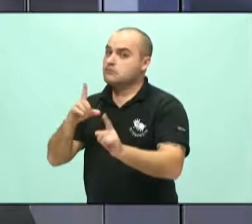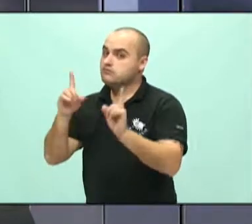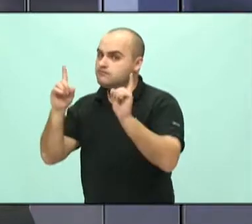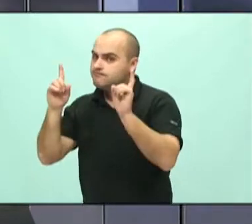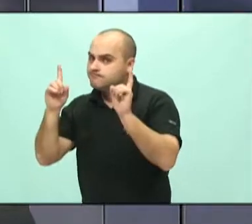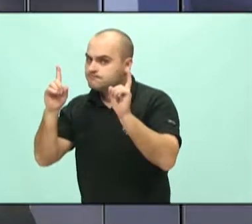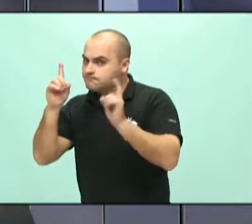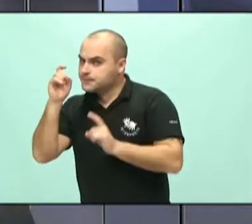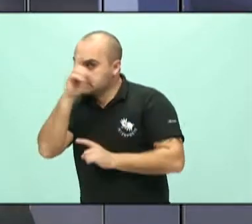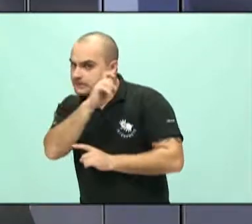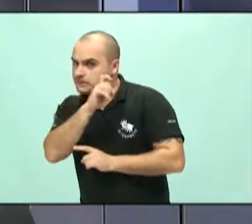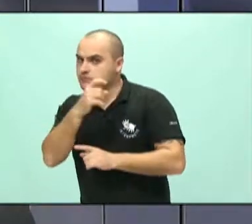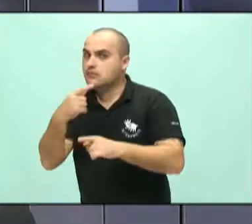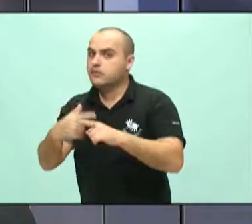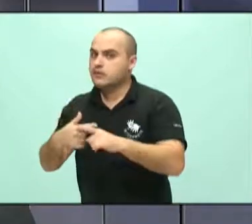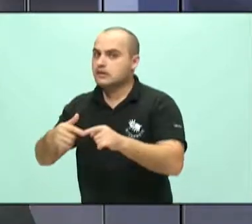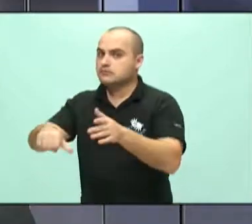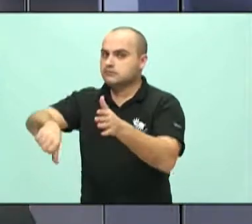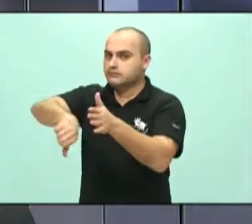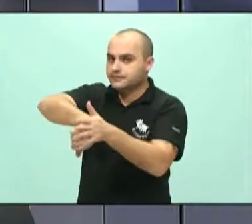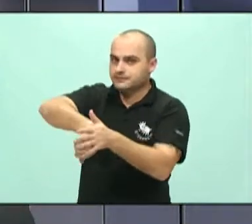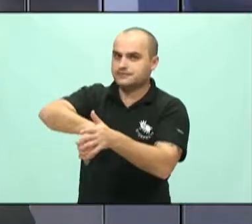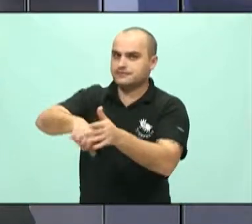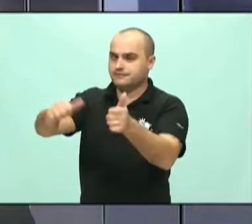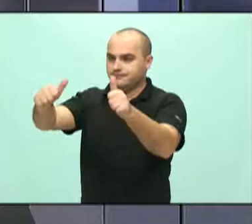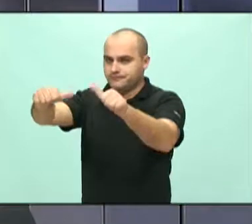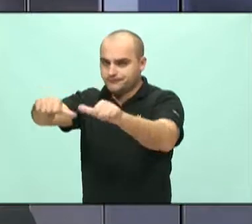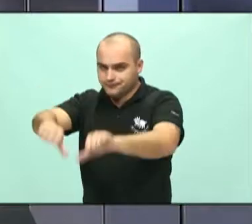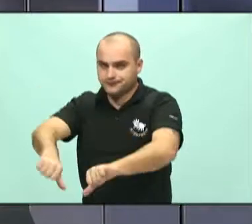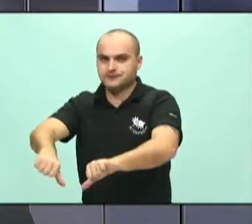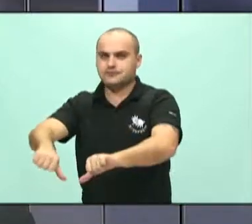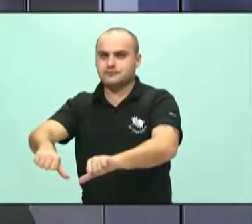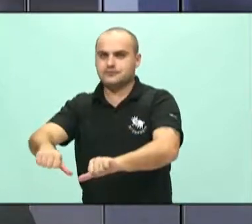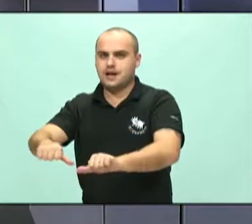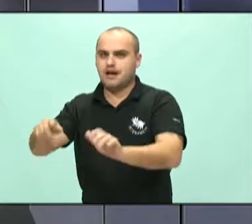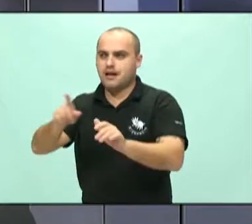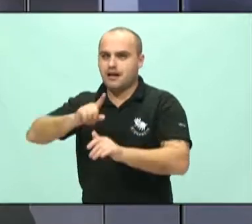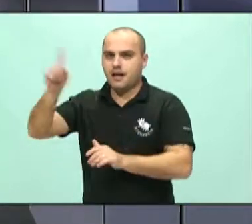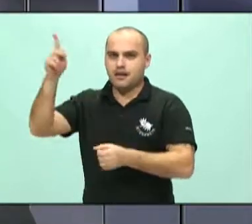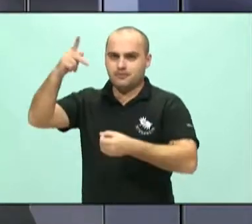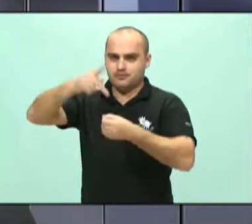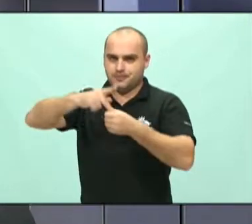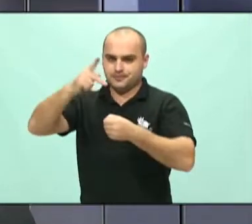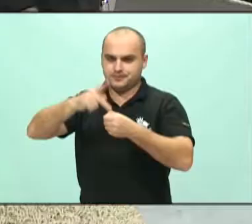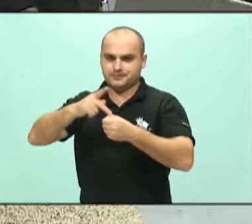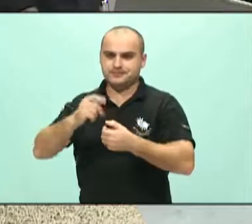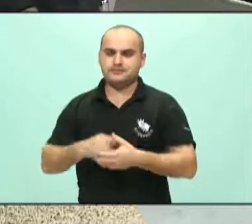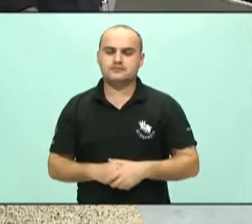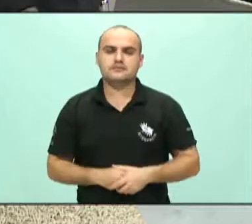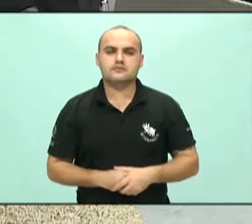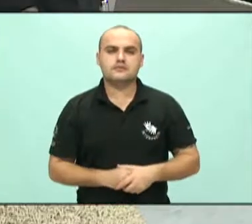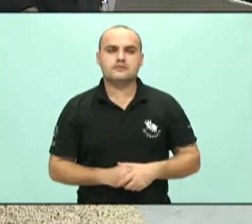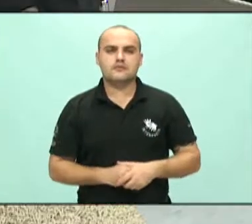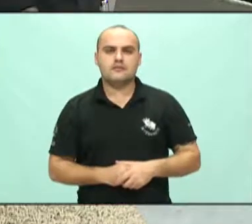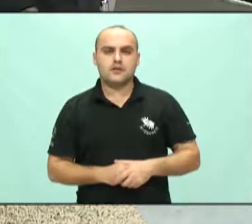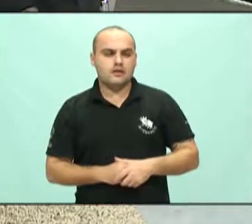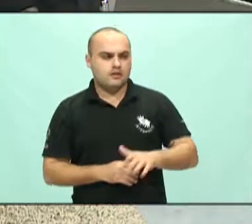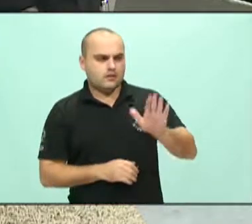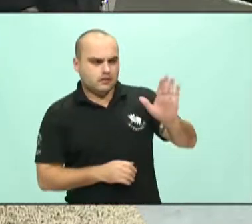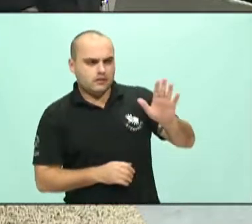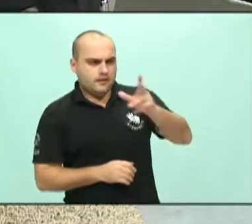especialmente a partir da crise que foi instaurada na Petrobras. A pesca... Só um parênteses, o prefeito recebeu